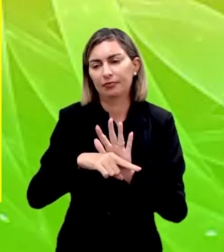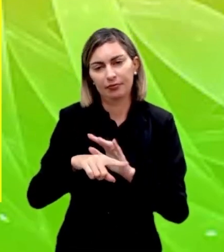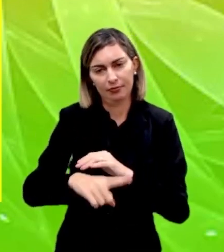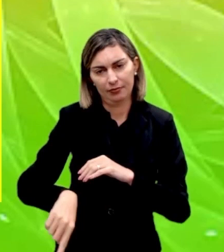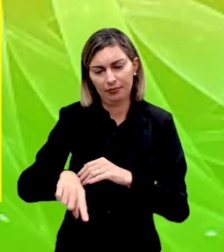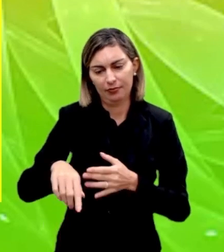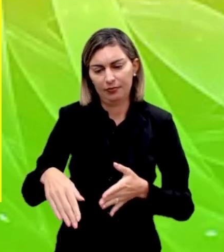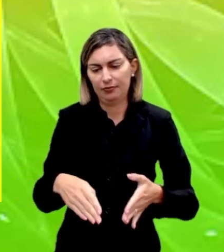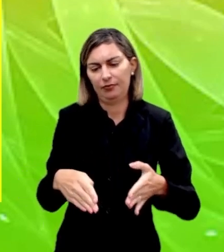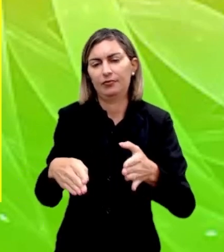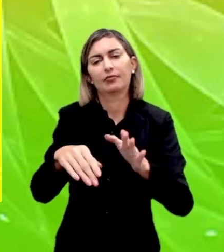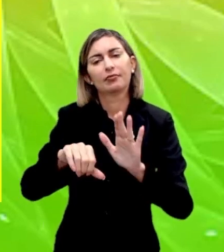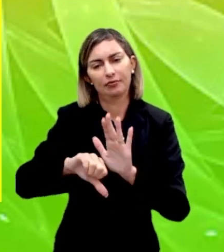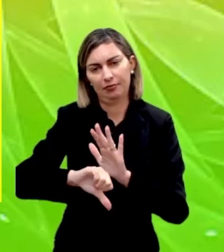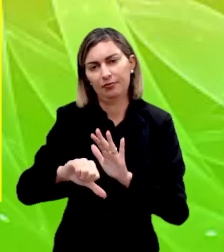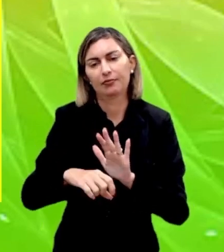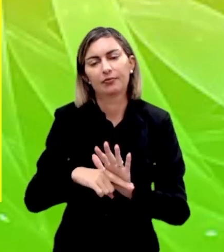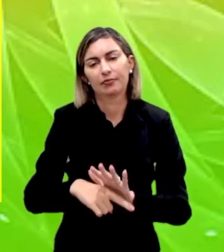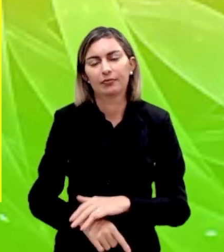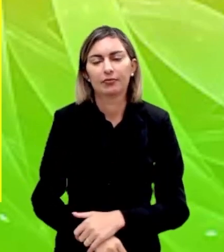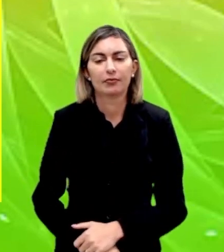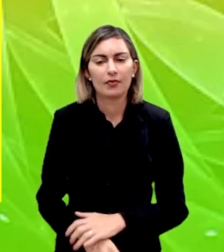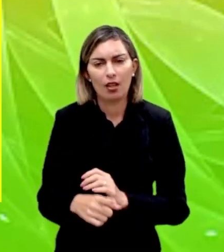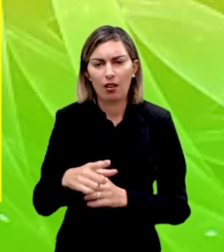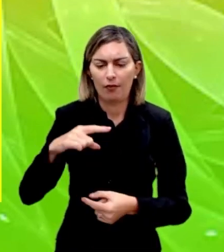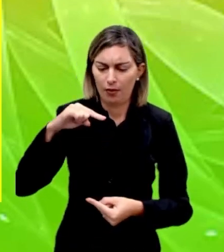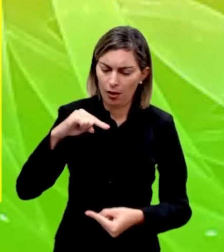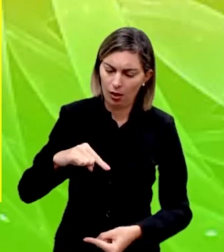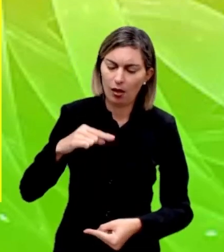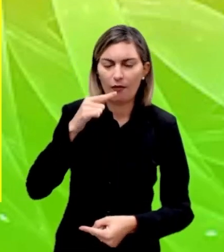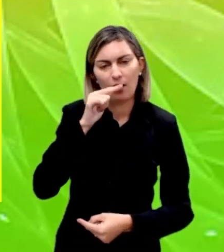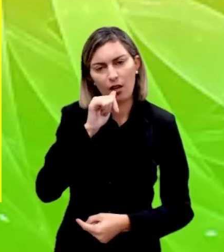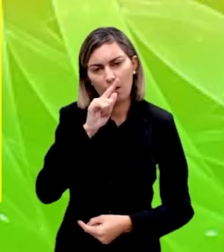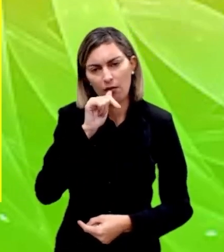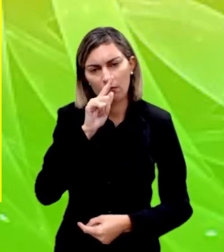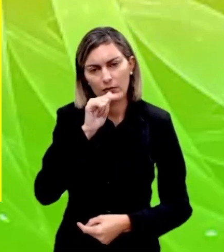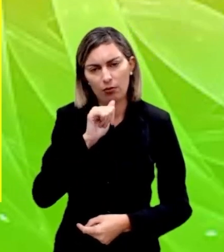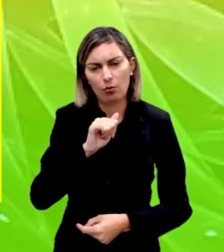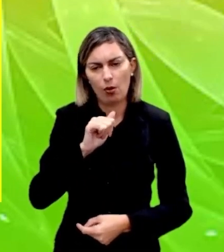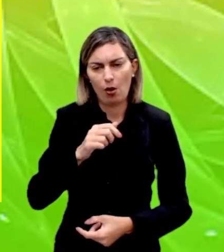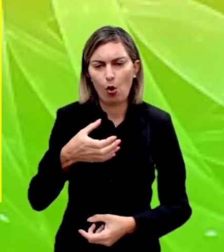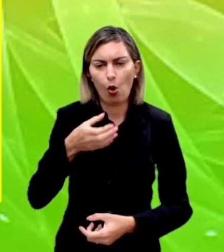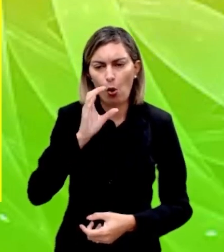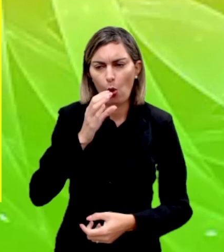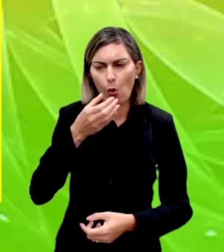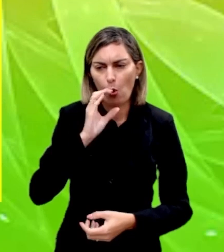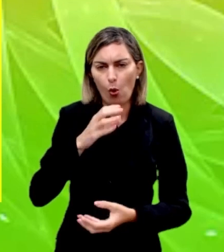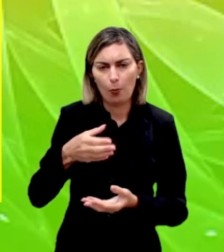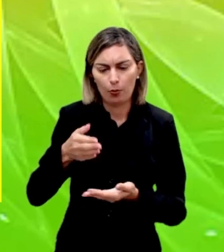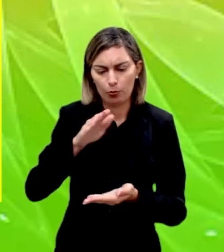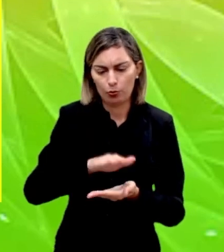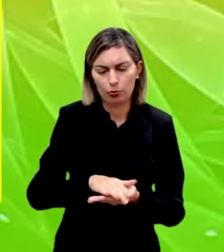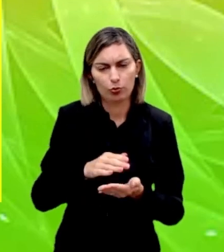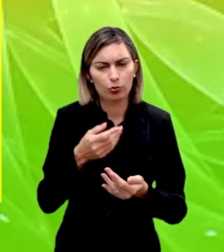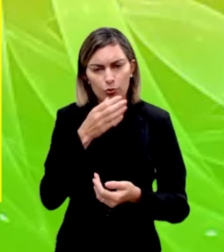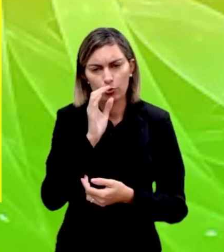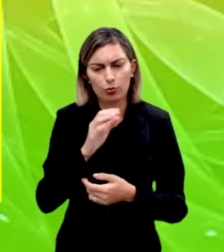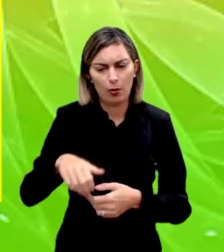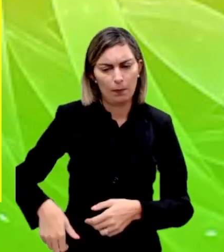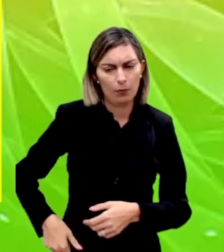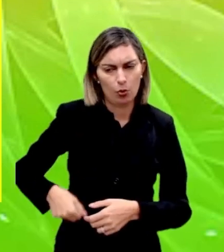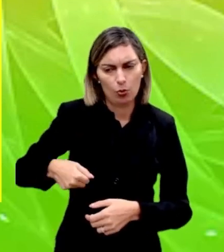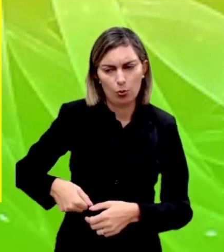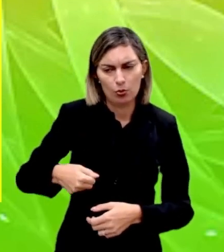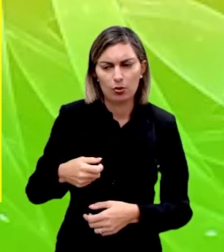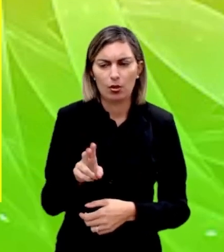rios. Leve uma garrafa com água e um copo reutilizável na bolsa